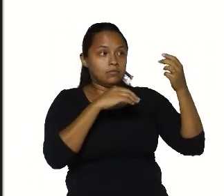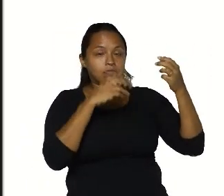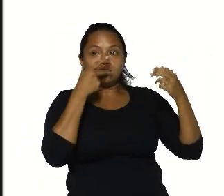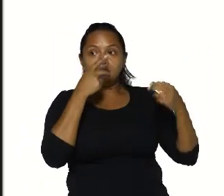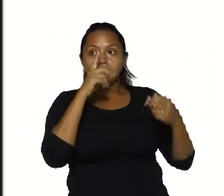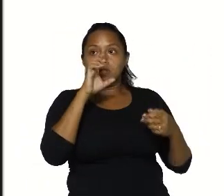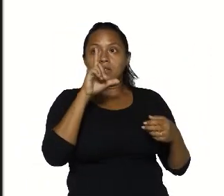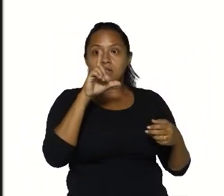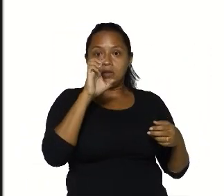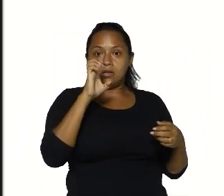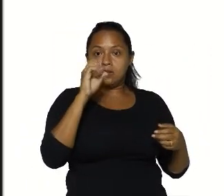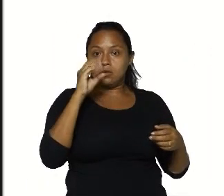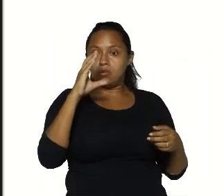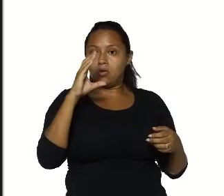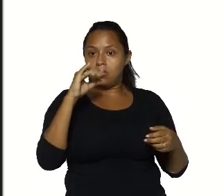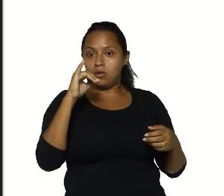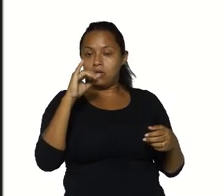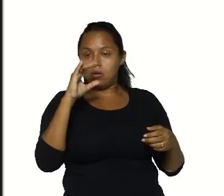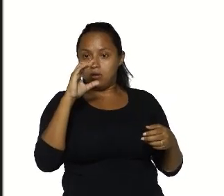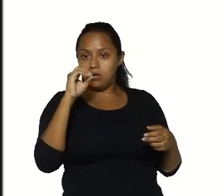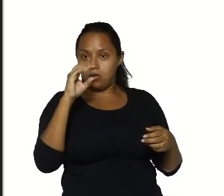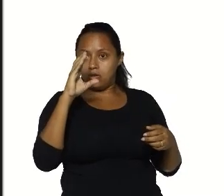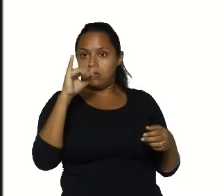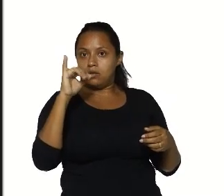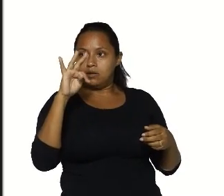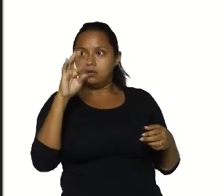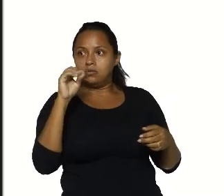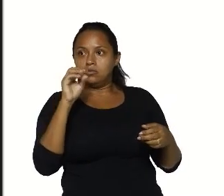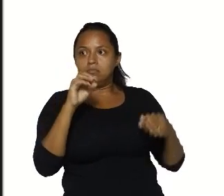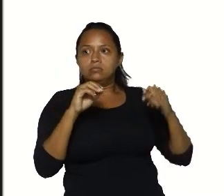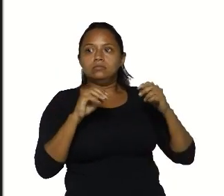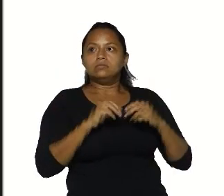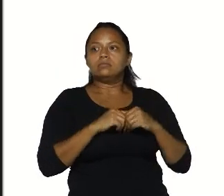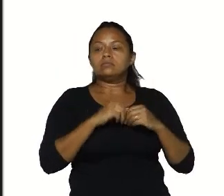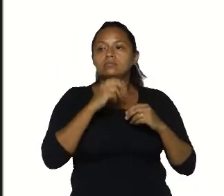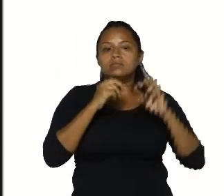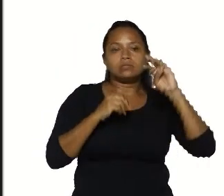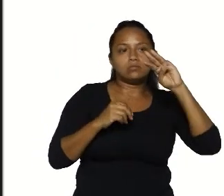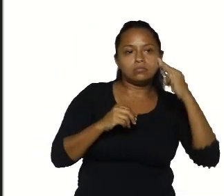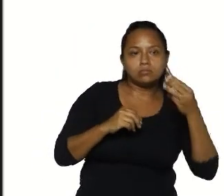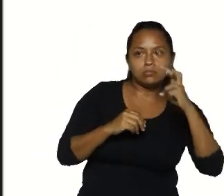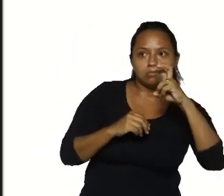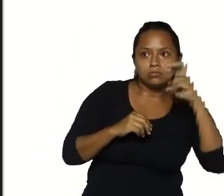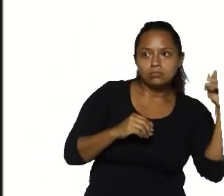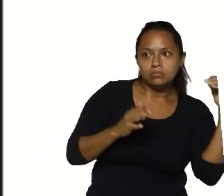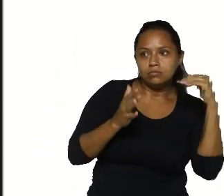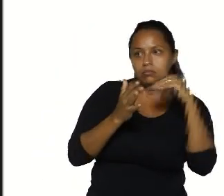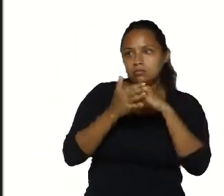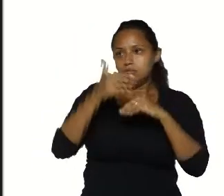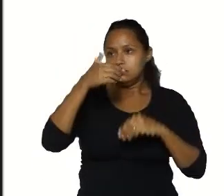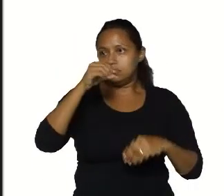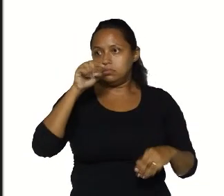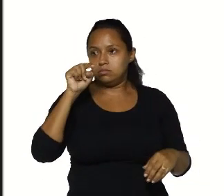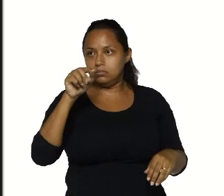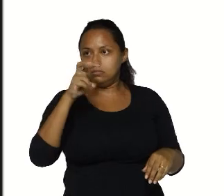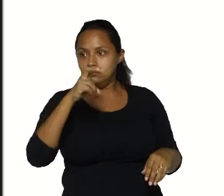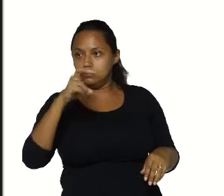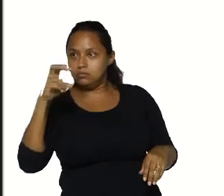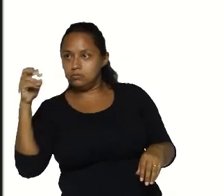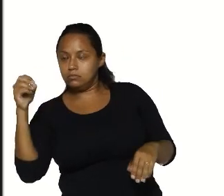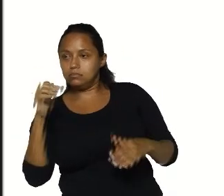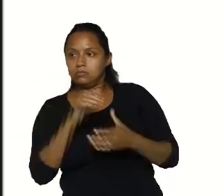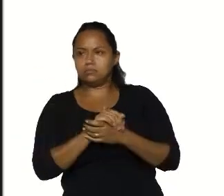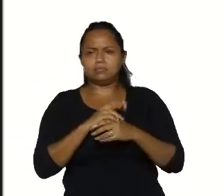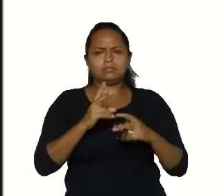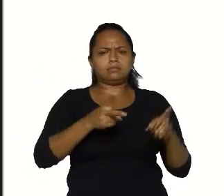Nós temos aqui o valor de referência entre 3.500 a 10.500 por cada milímetro cúbico.